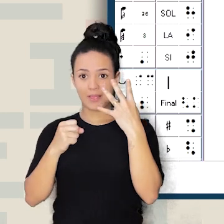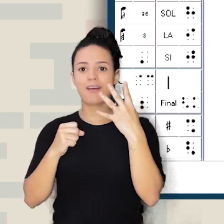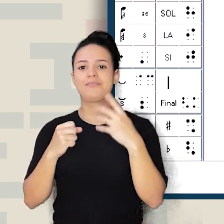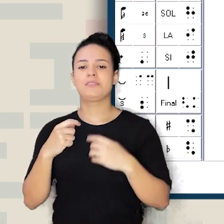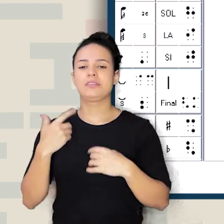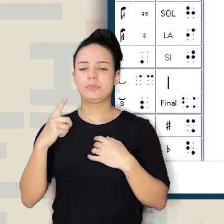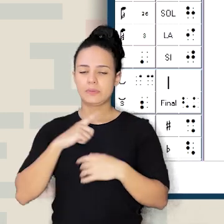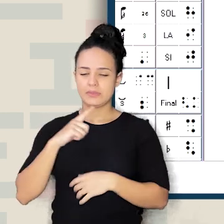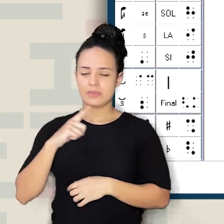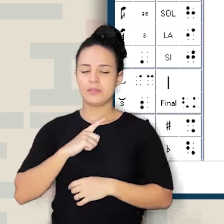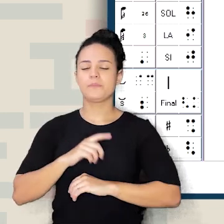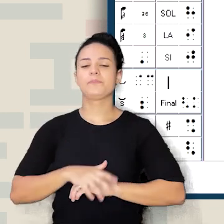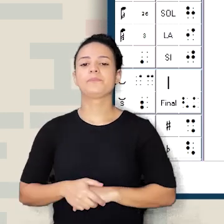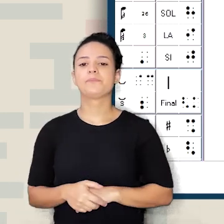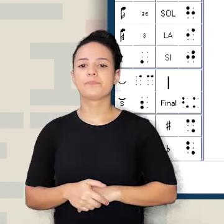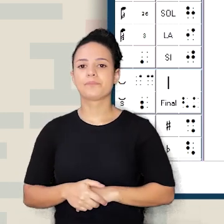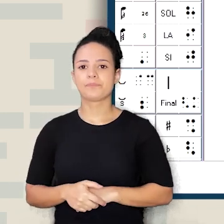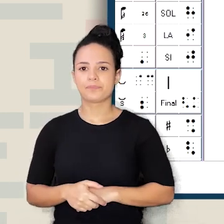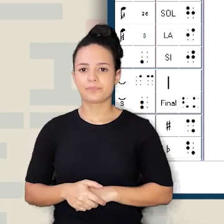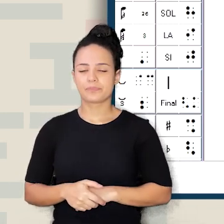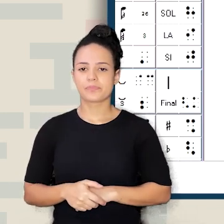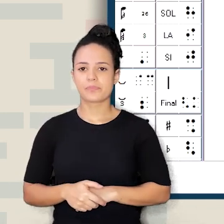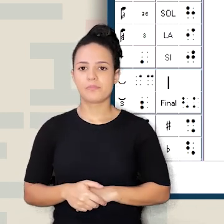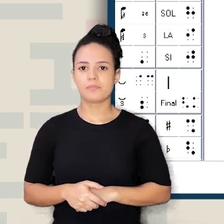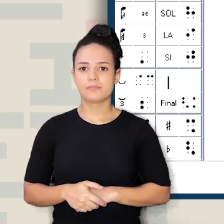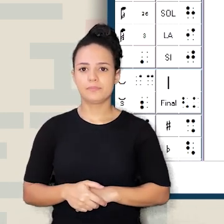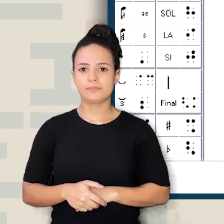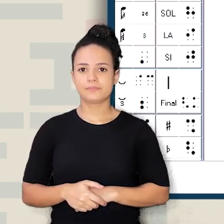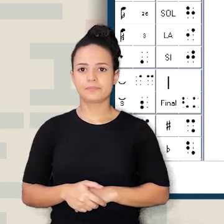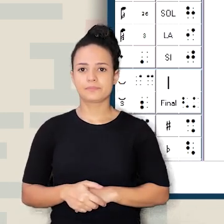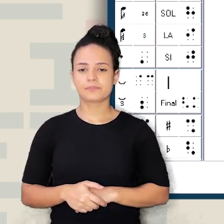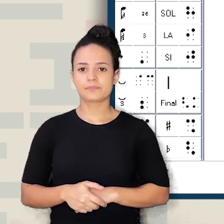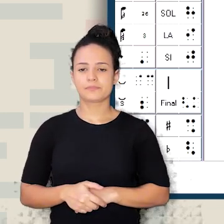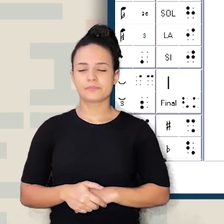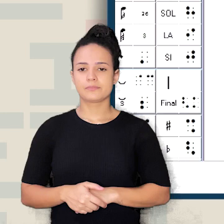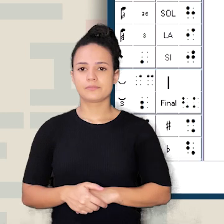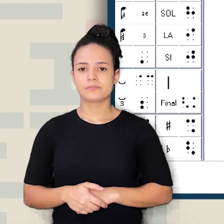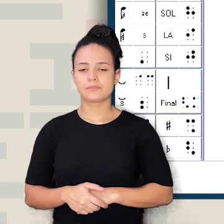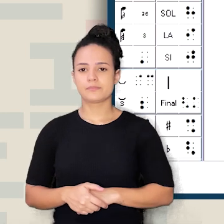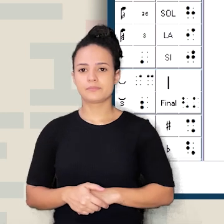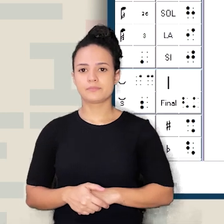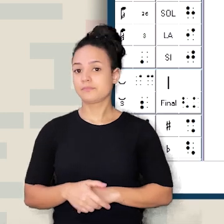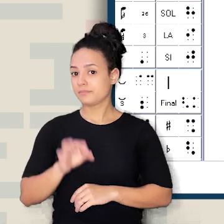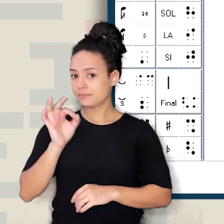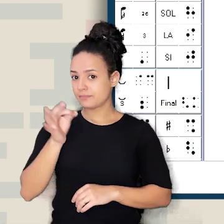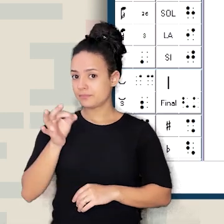E aqui da quarta oitava, da oitava central. Então vamos ter.